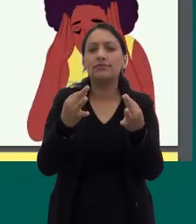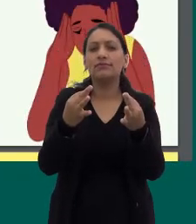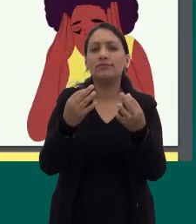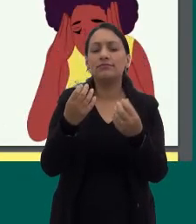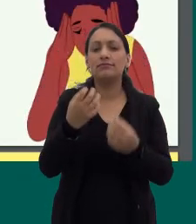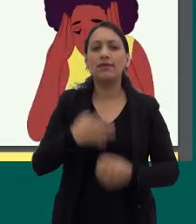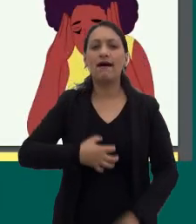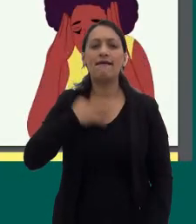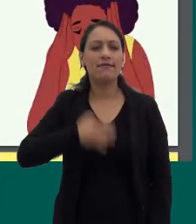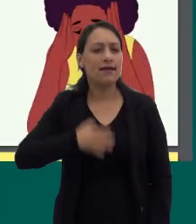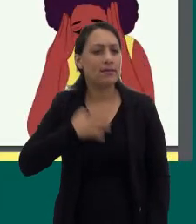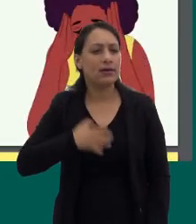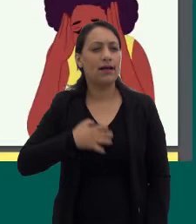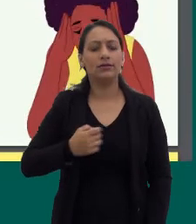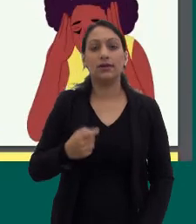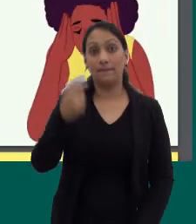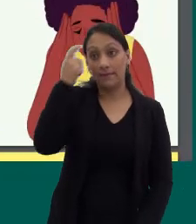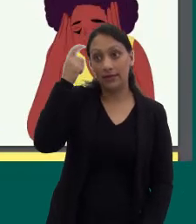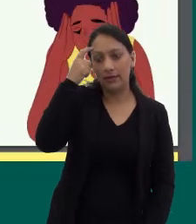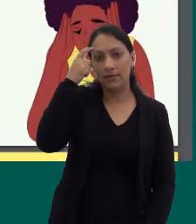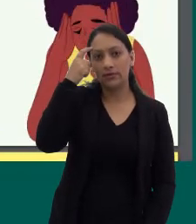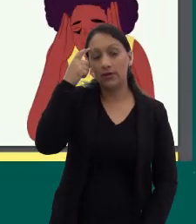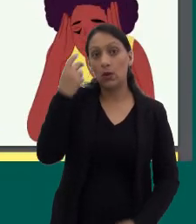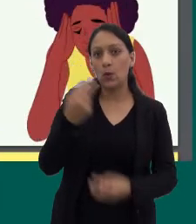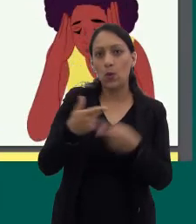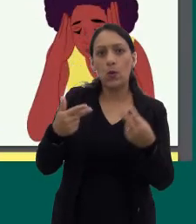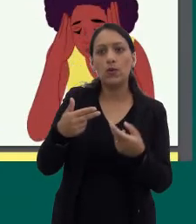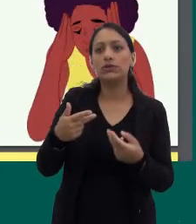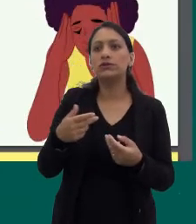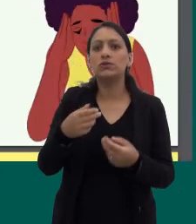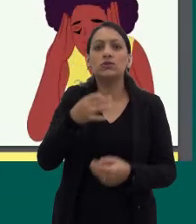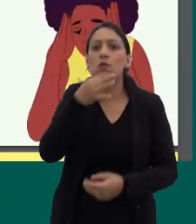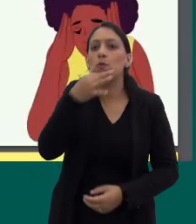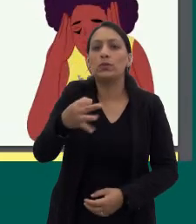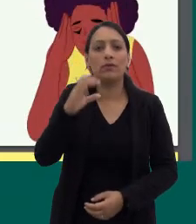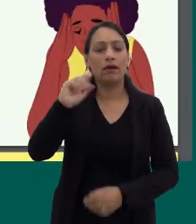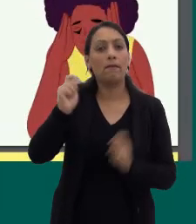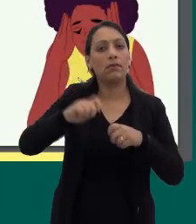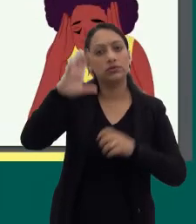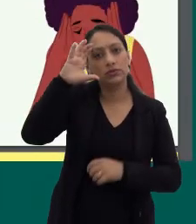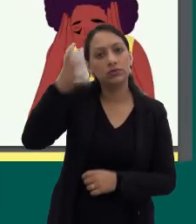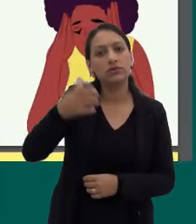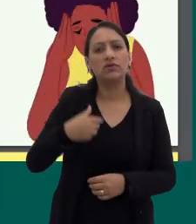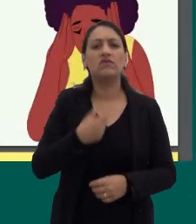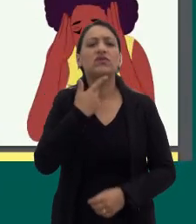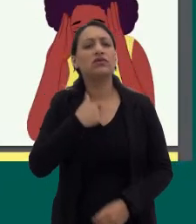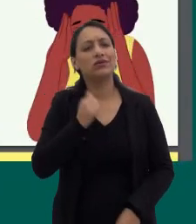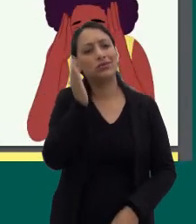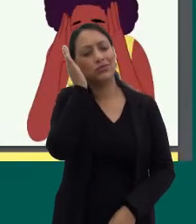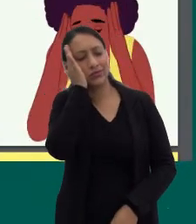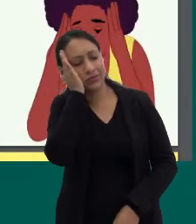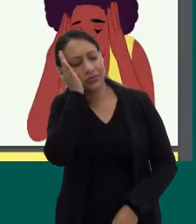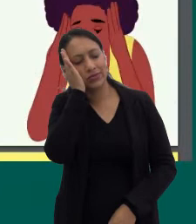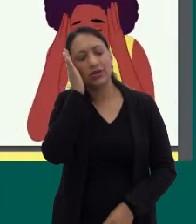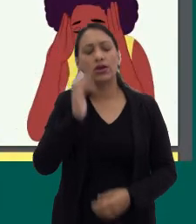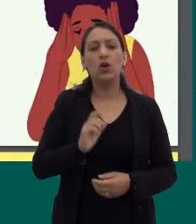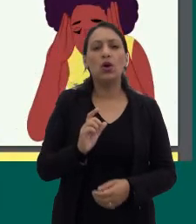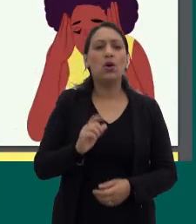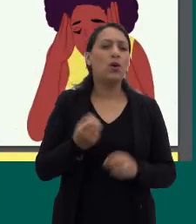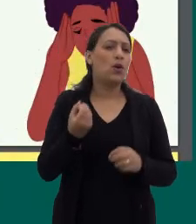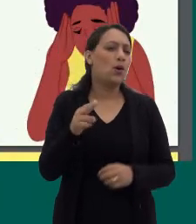frequente de que coisas terríveis podem acontecer, dificuldade de pegar no sono ou dormir, ter aquele sono, assim,